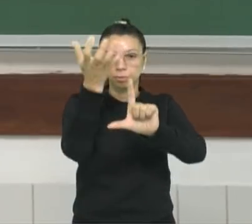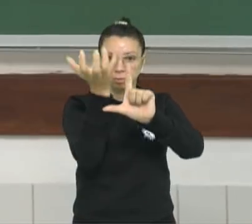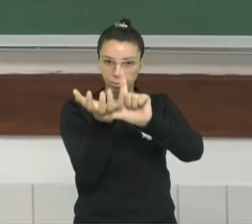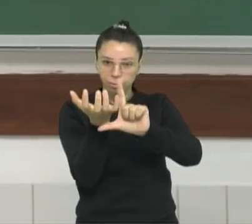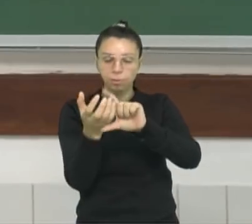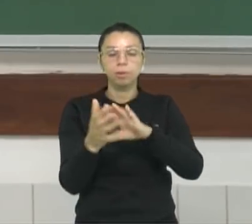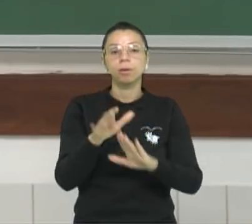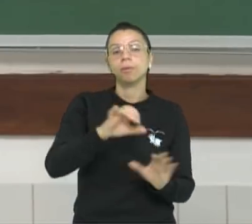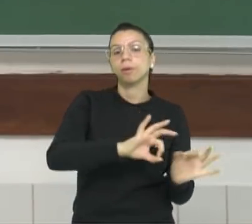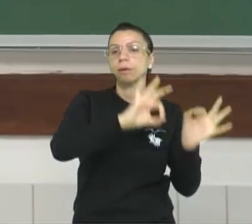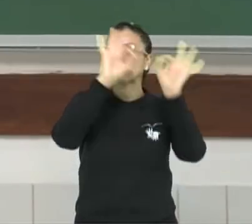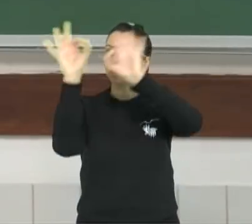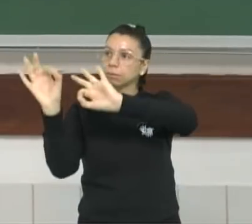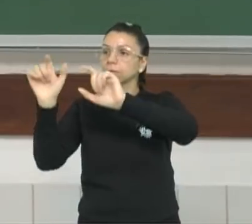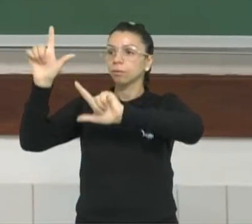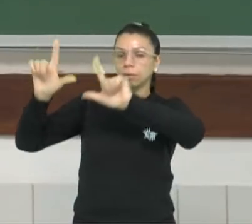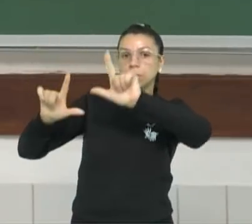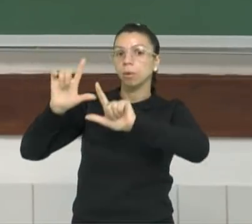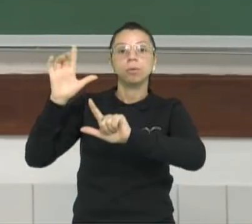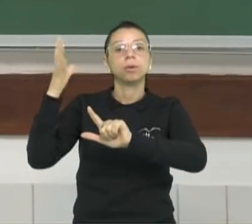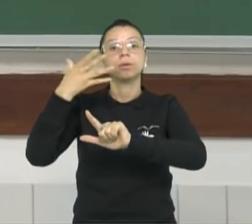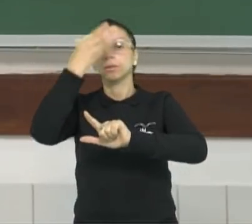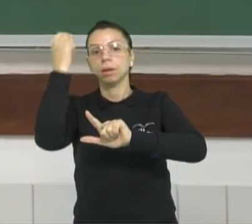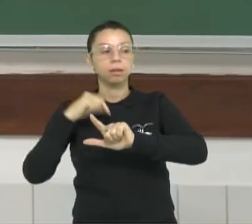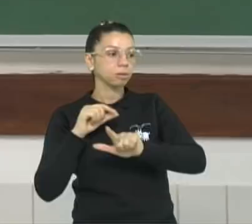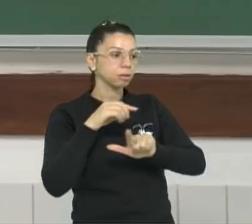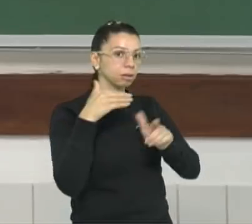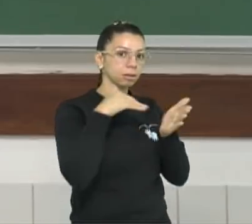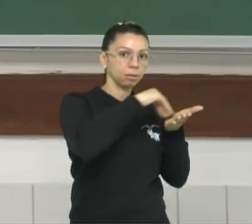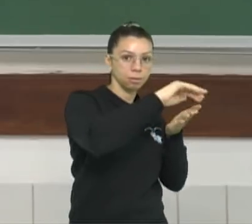assistindo só pela televisão, não esquece de pegar o teu kit impresso.